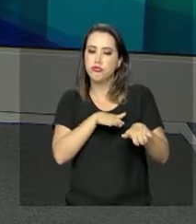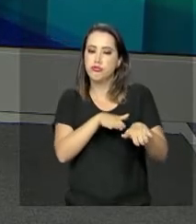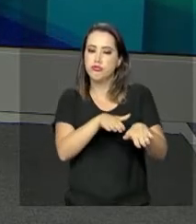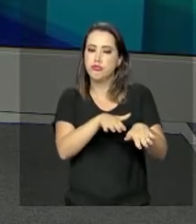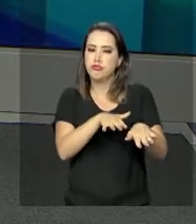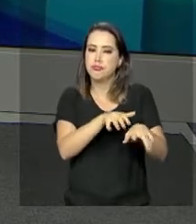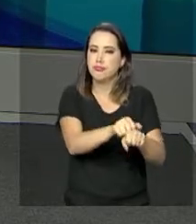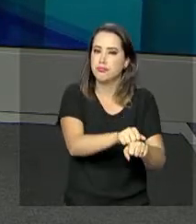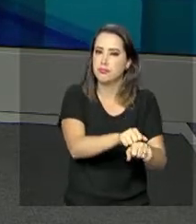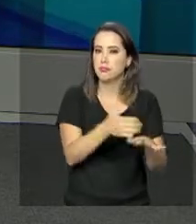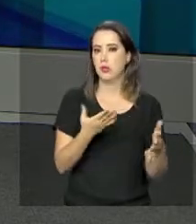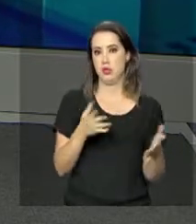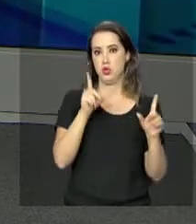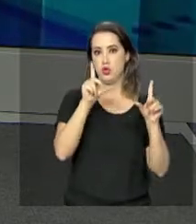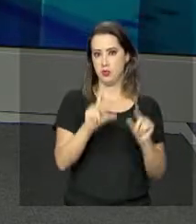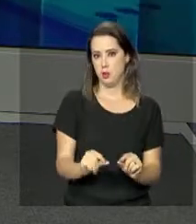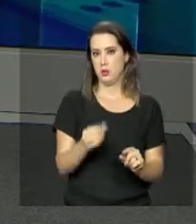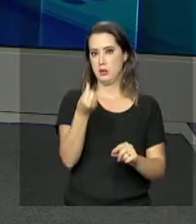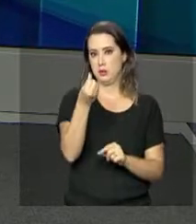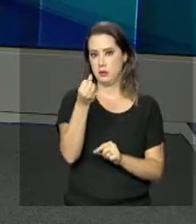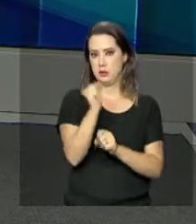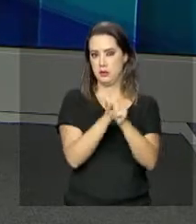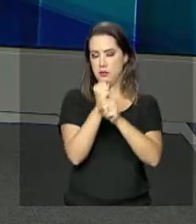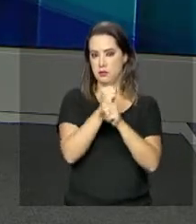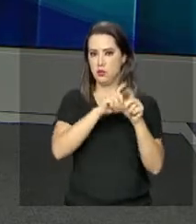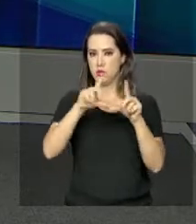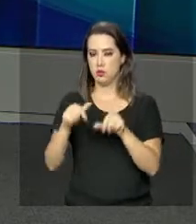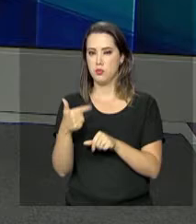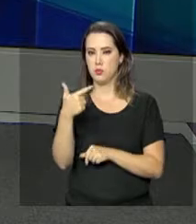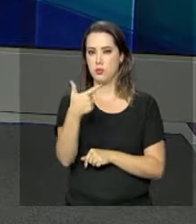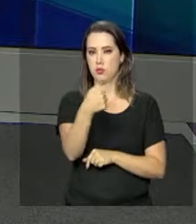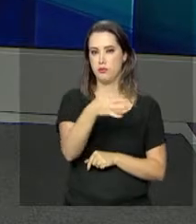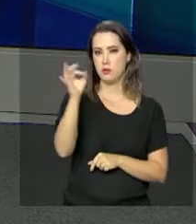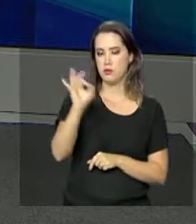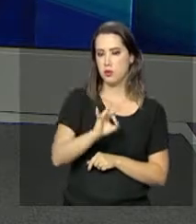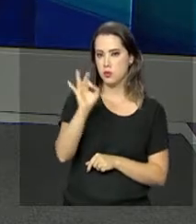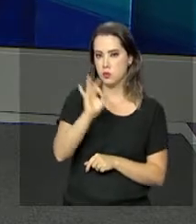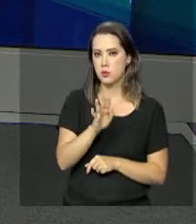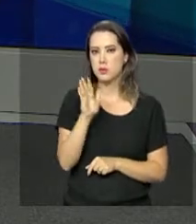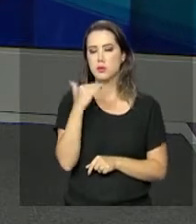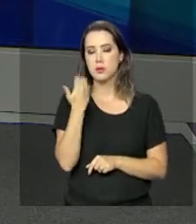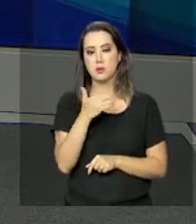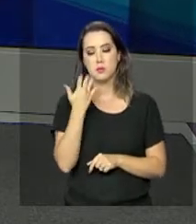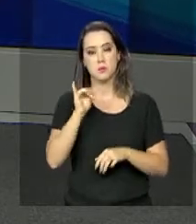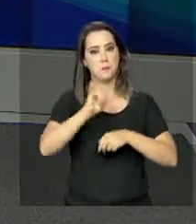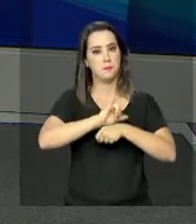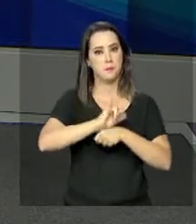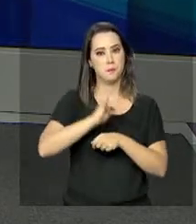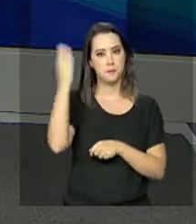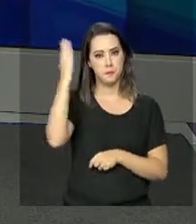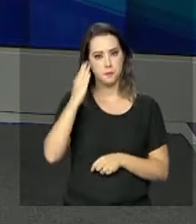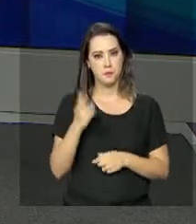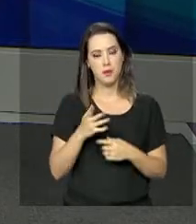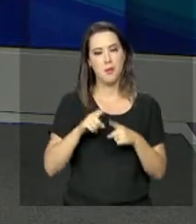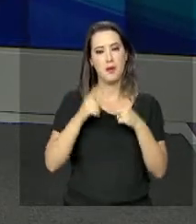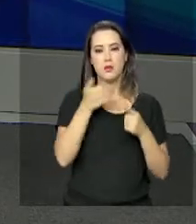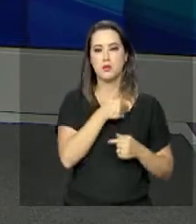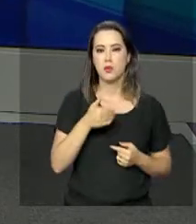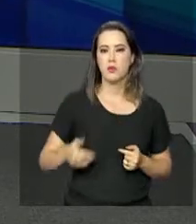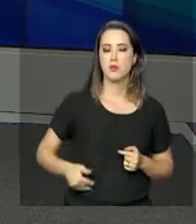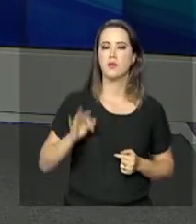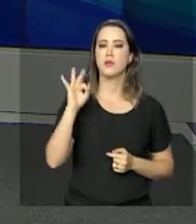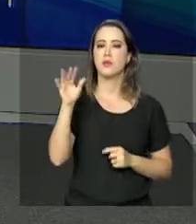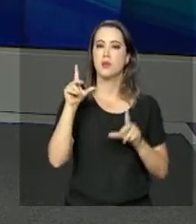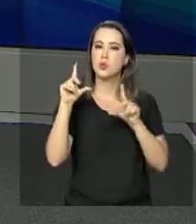caindo nos últimos seis anos houve uma redução de mais de 27 por cento dos óbitos nas capitais do país mas o governo federal